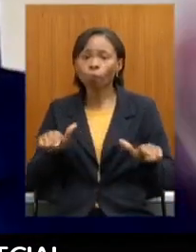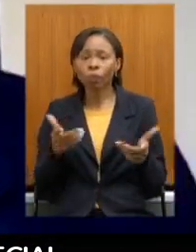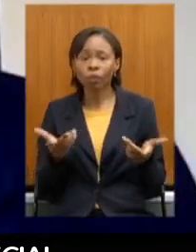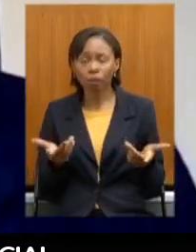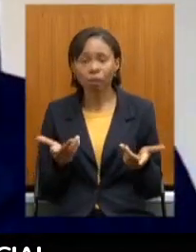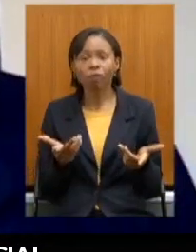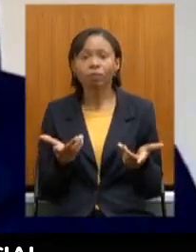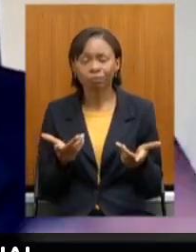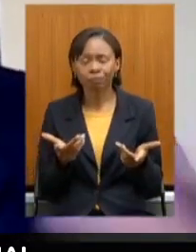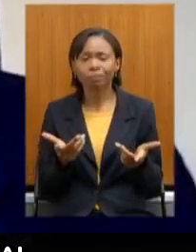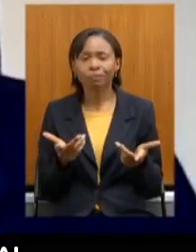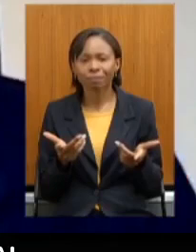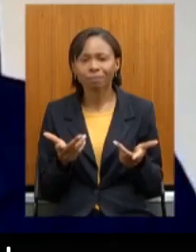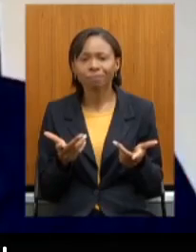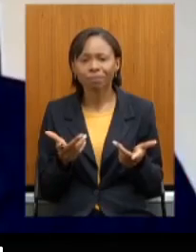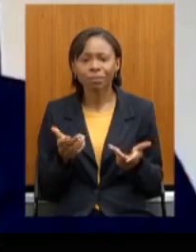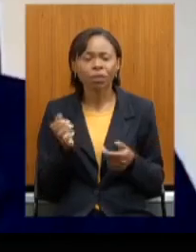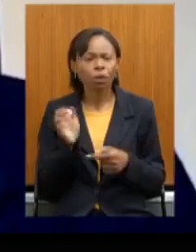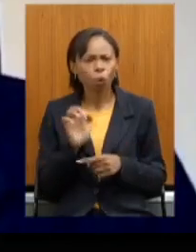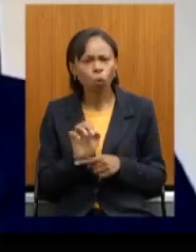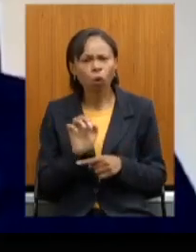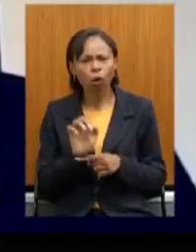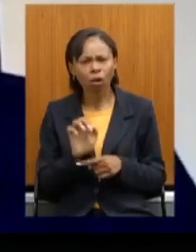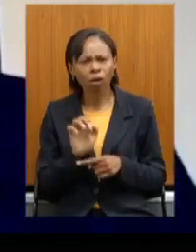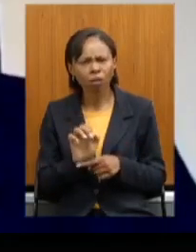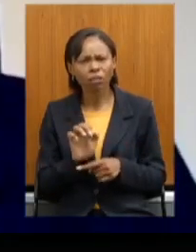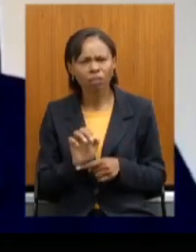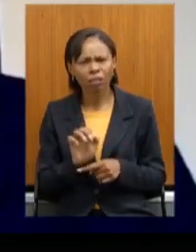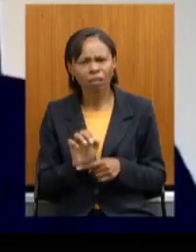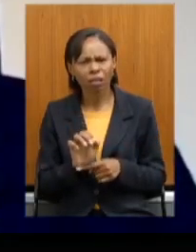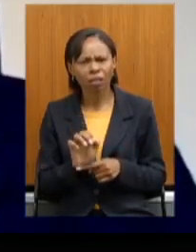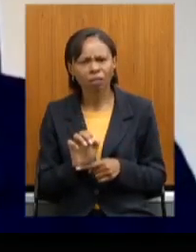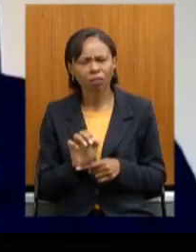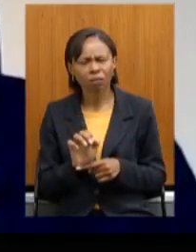estado onde o próprio governador